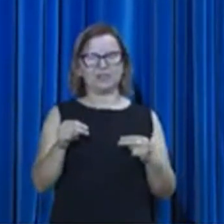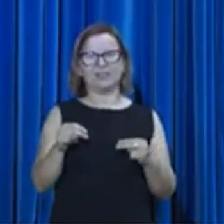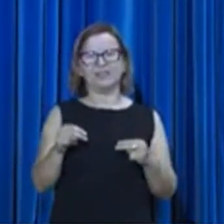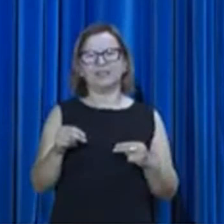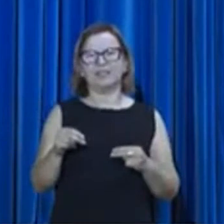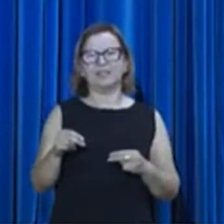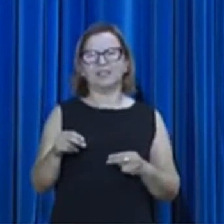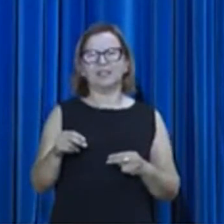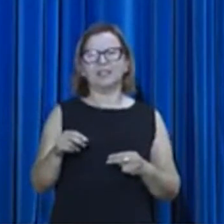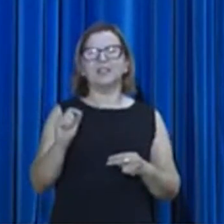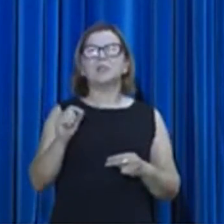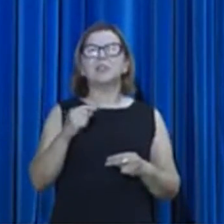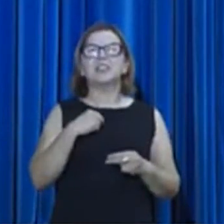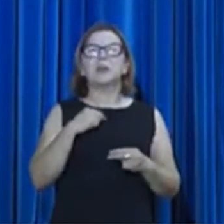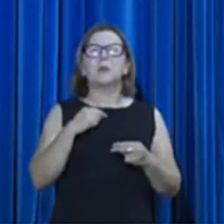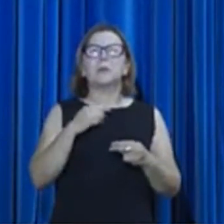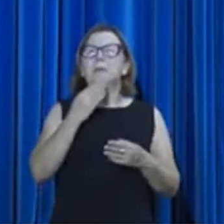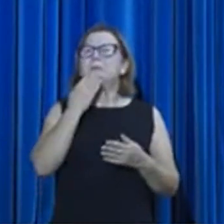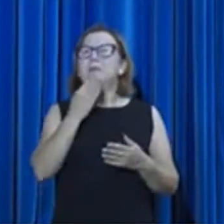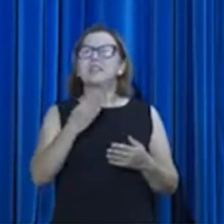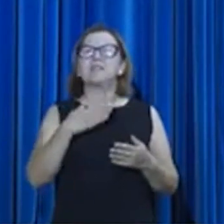um direito meu?